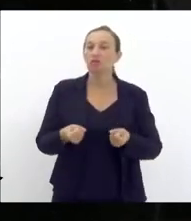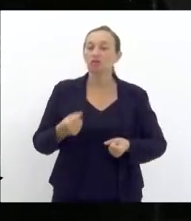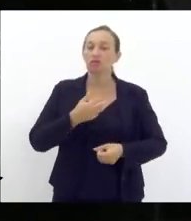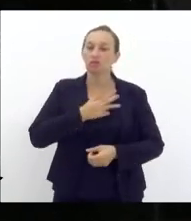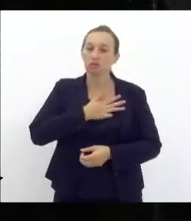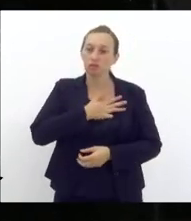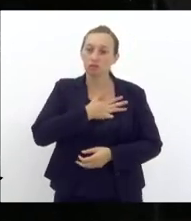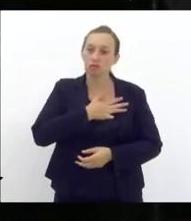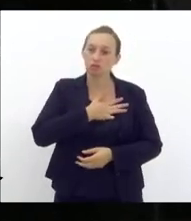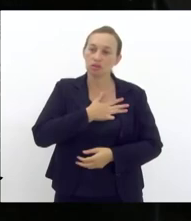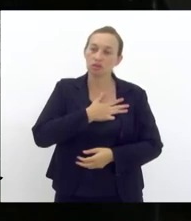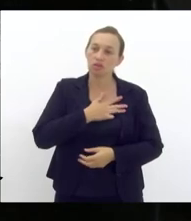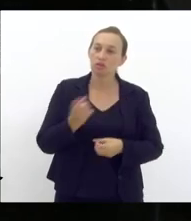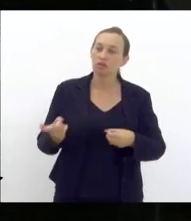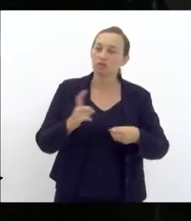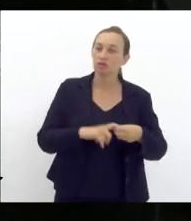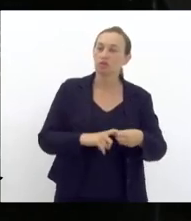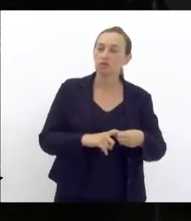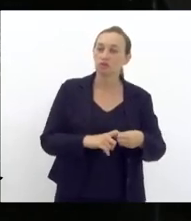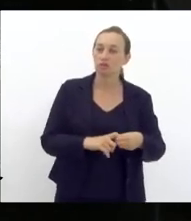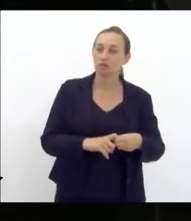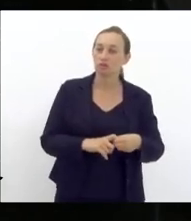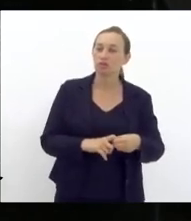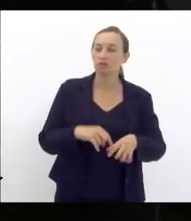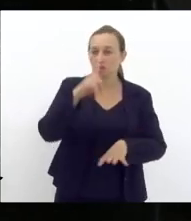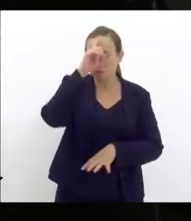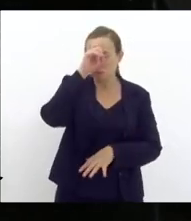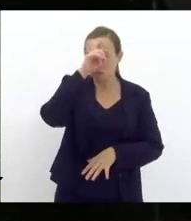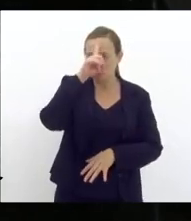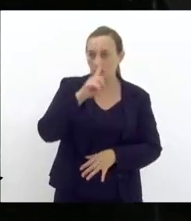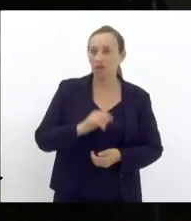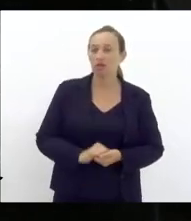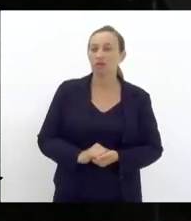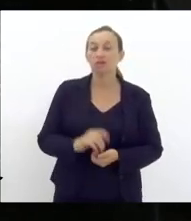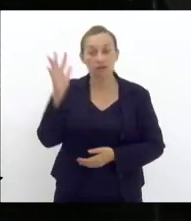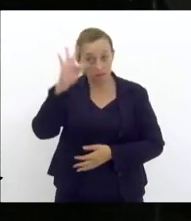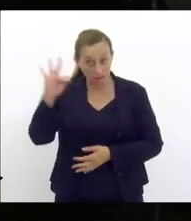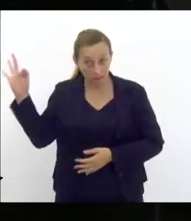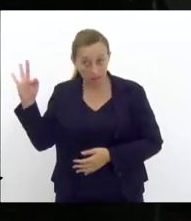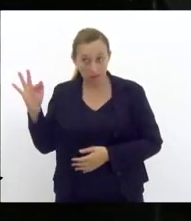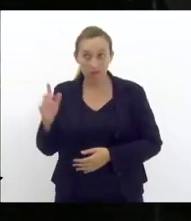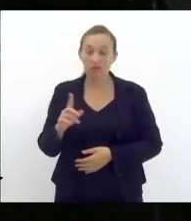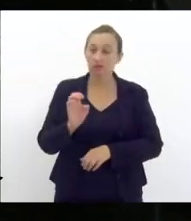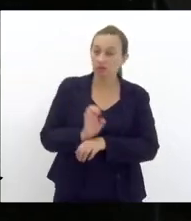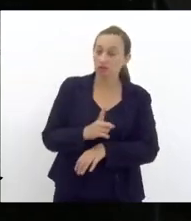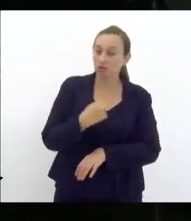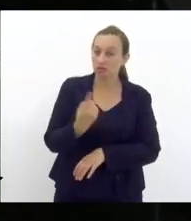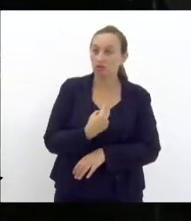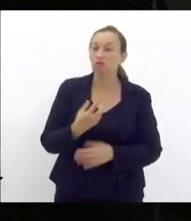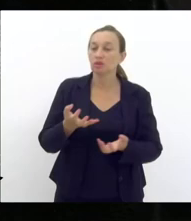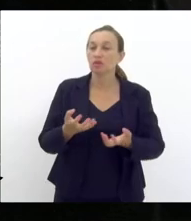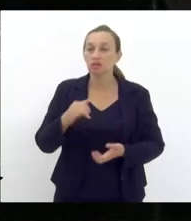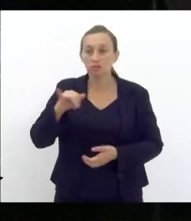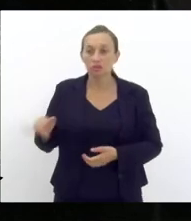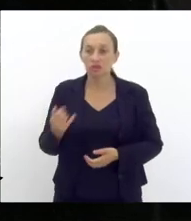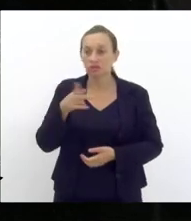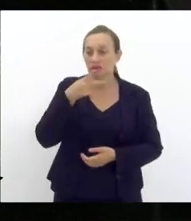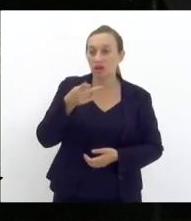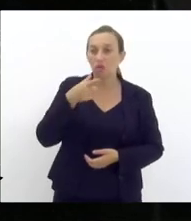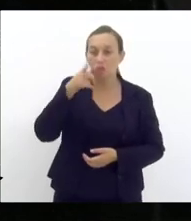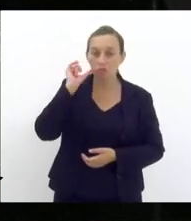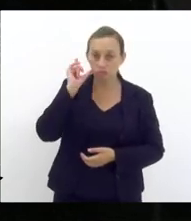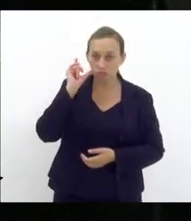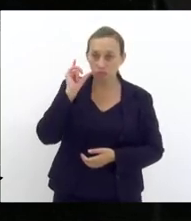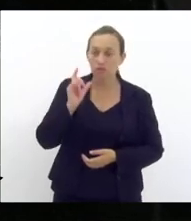Lula e recuperar os cacheados hospitais Federais em nosso estado e eu queria aproveitar falar que ontem